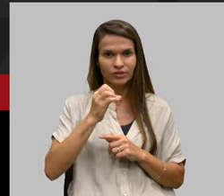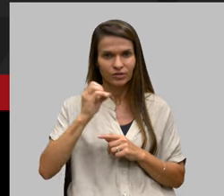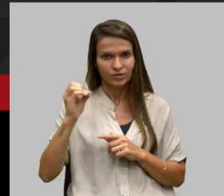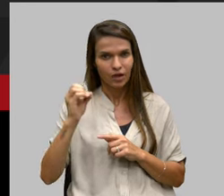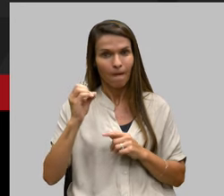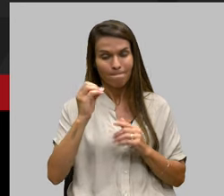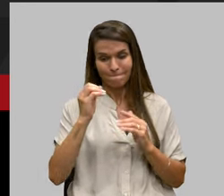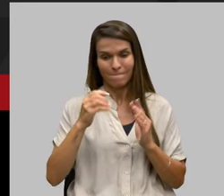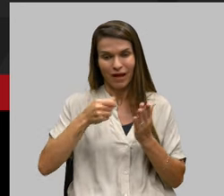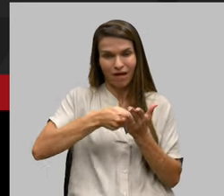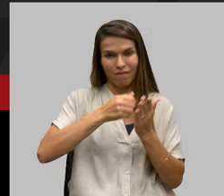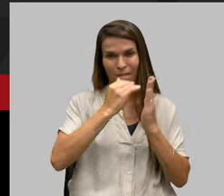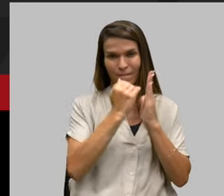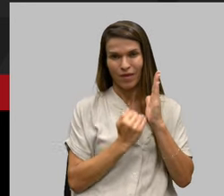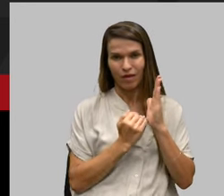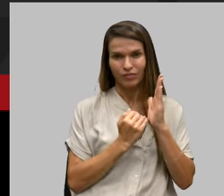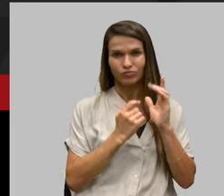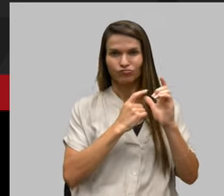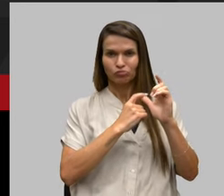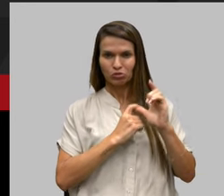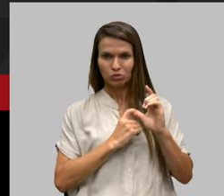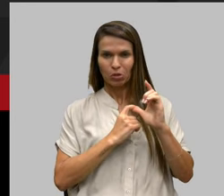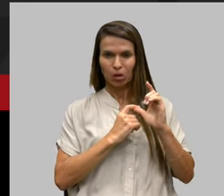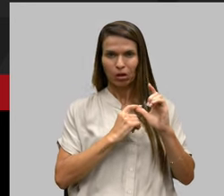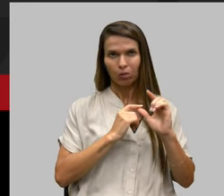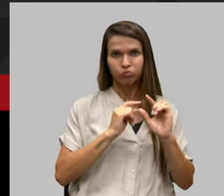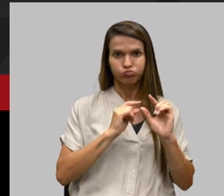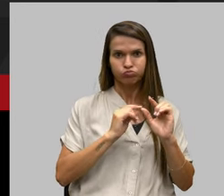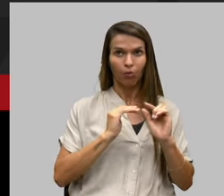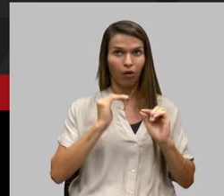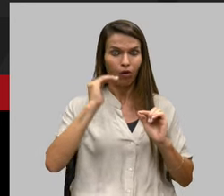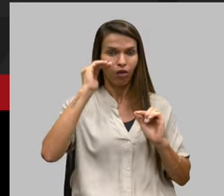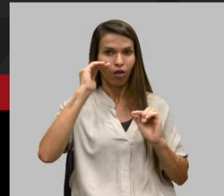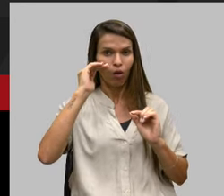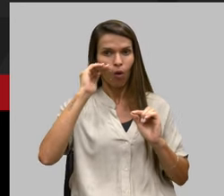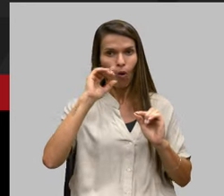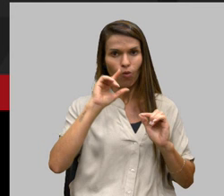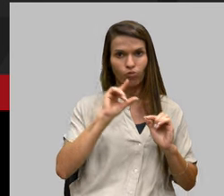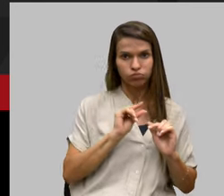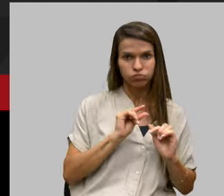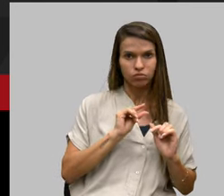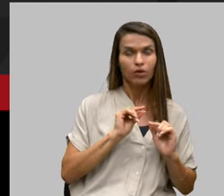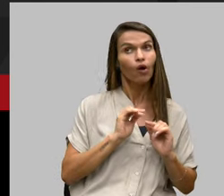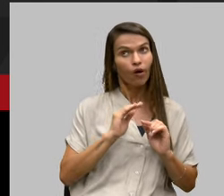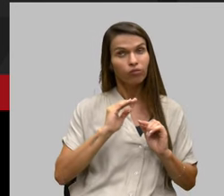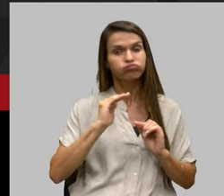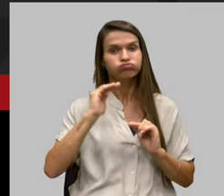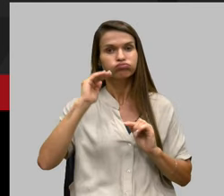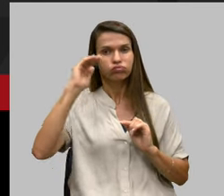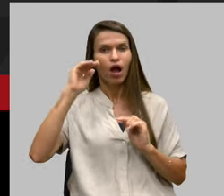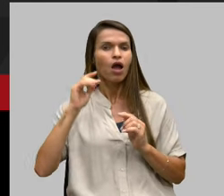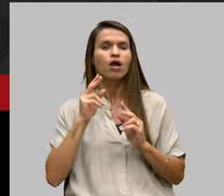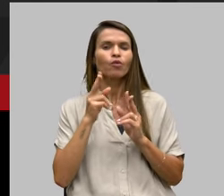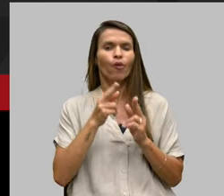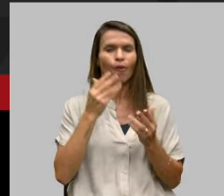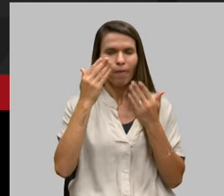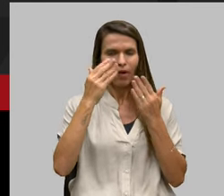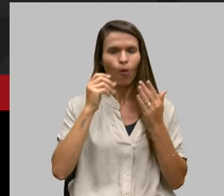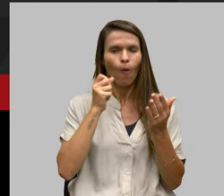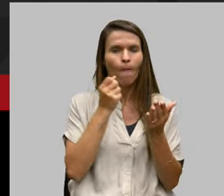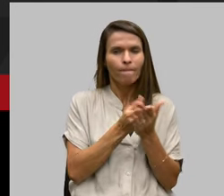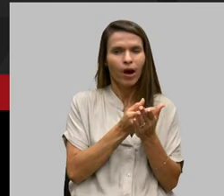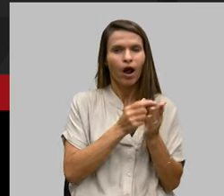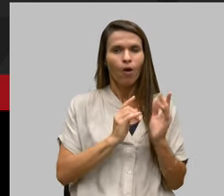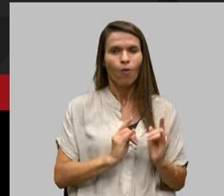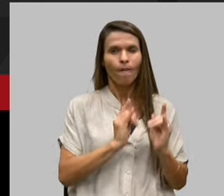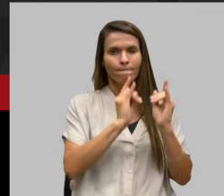dizer que o saldo devedor dele ia crescer ou diminuir ia crescer porque ele não tava amortizando é como comprar um apartamento e pagar menos pro